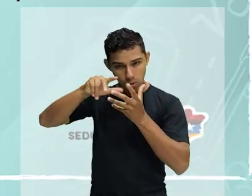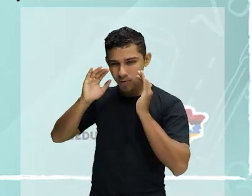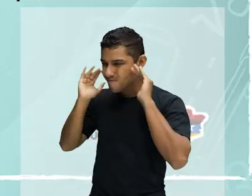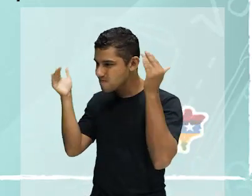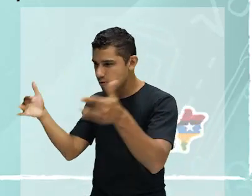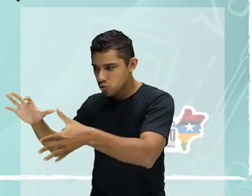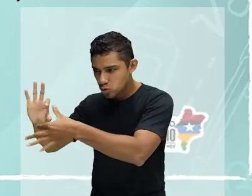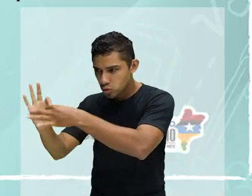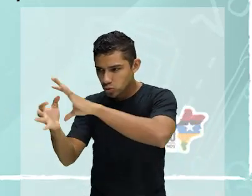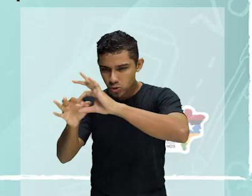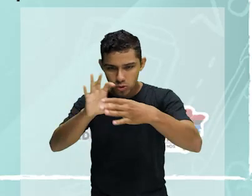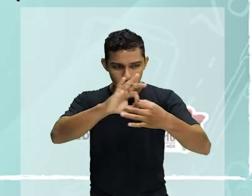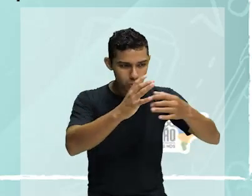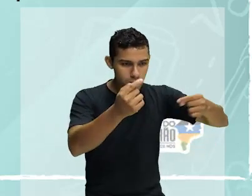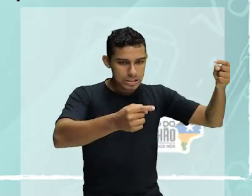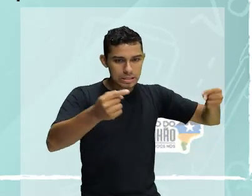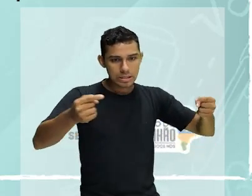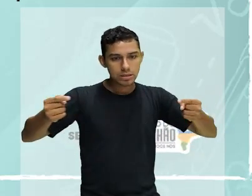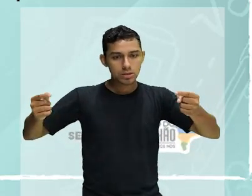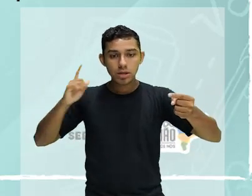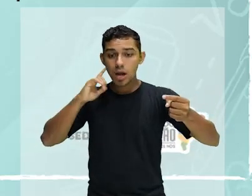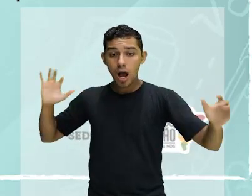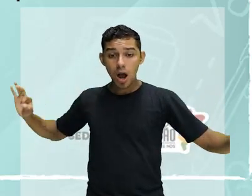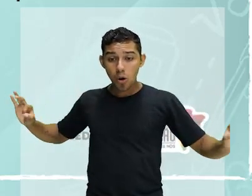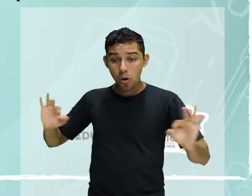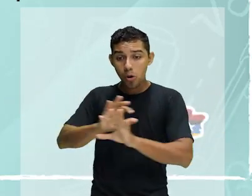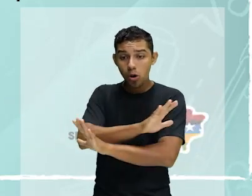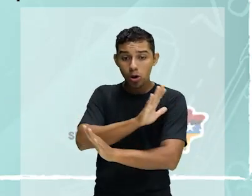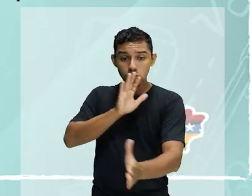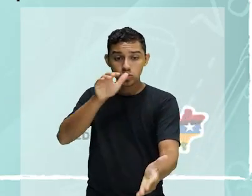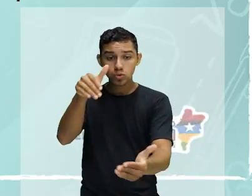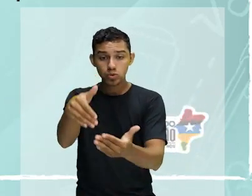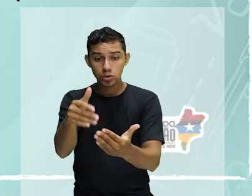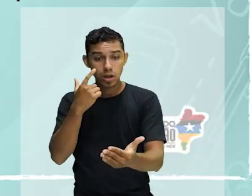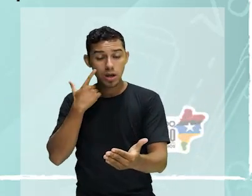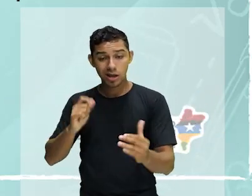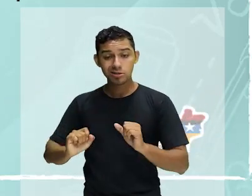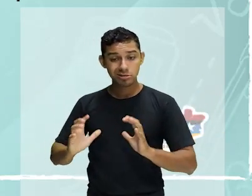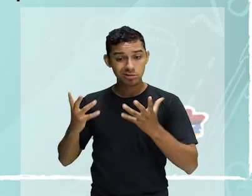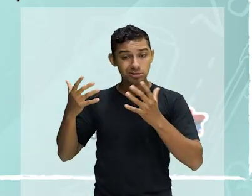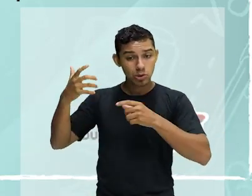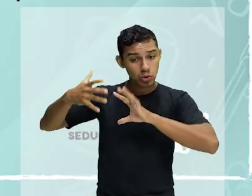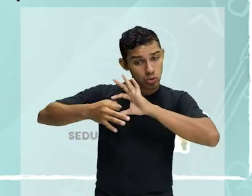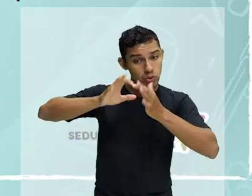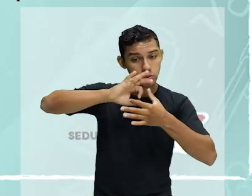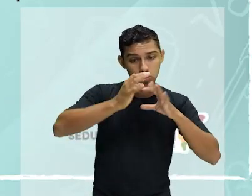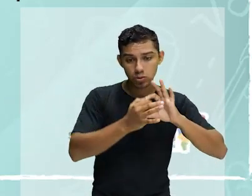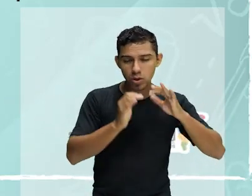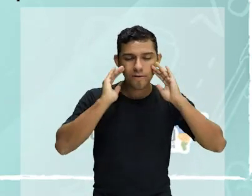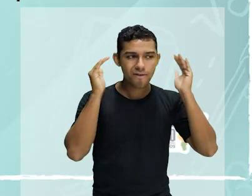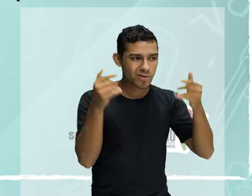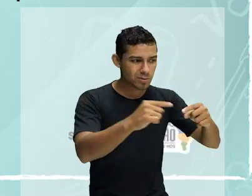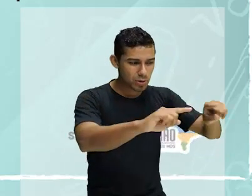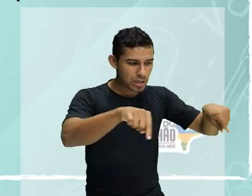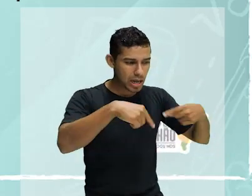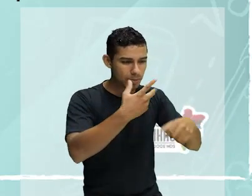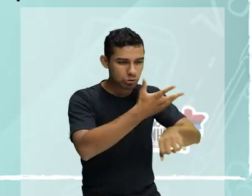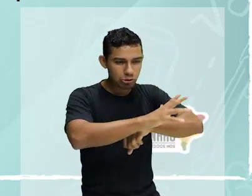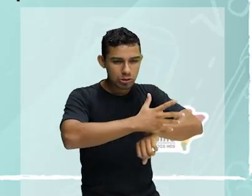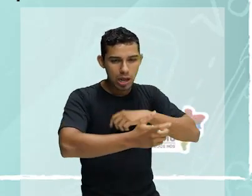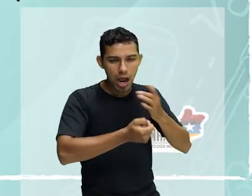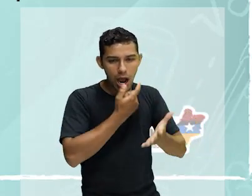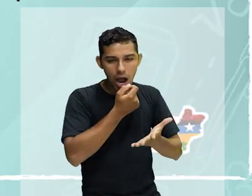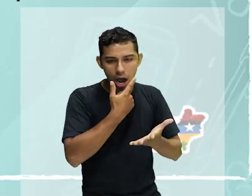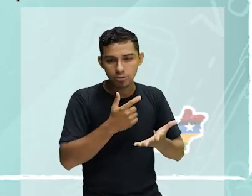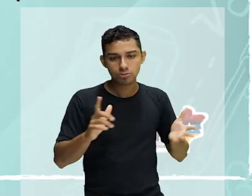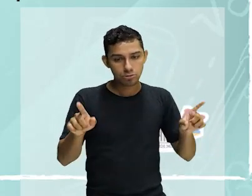Jogos Olímpicos. Nas últimas edições do evento, contudo, os holofotes se voltaram também para os laboratórios e tribunais,